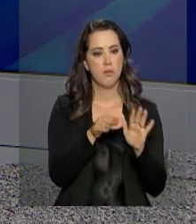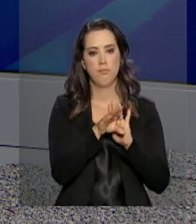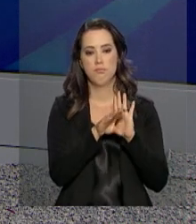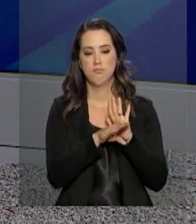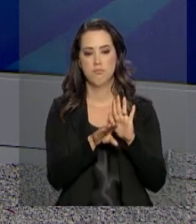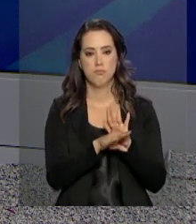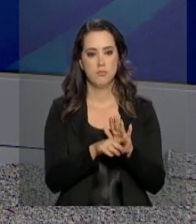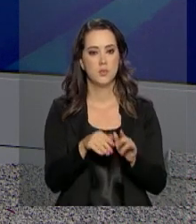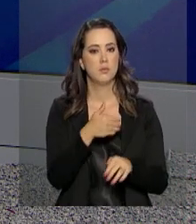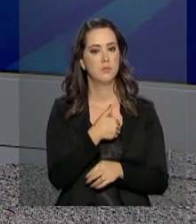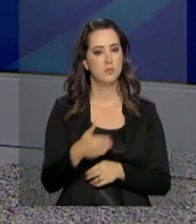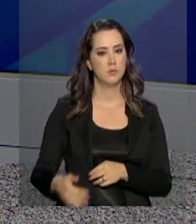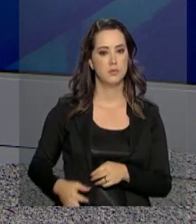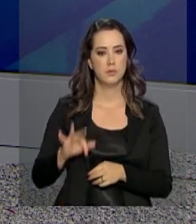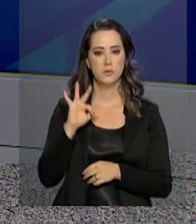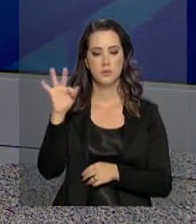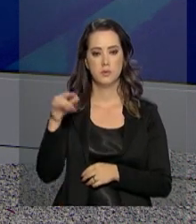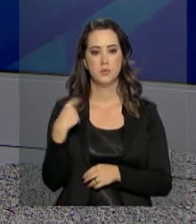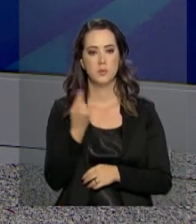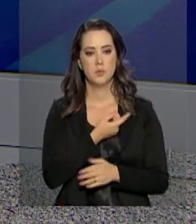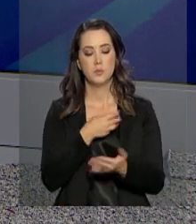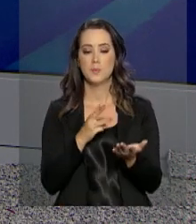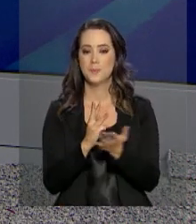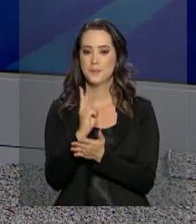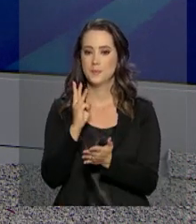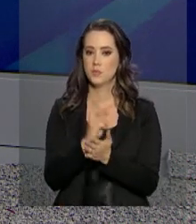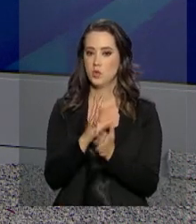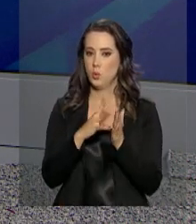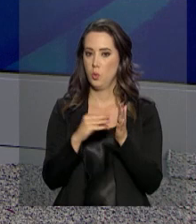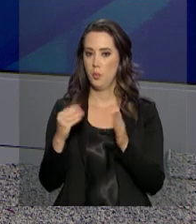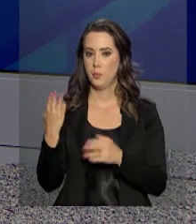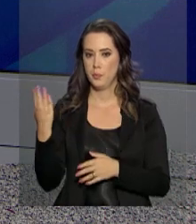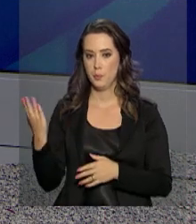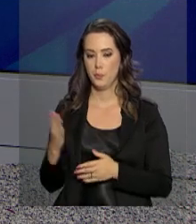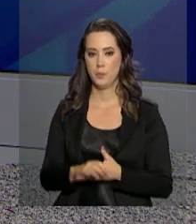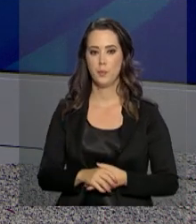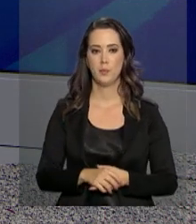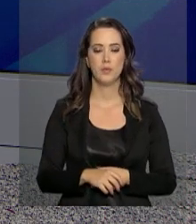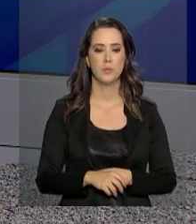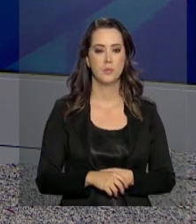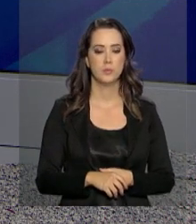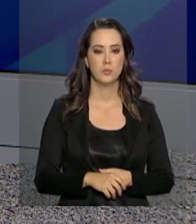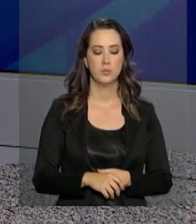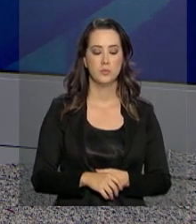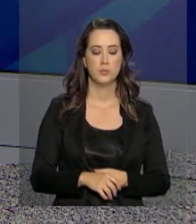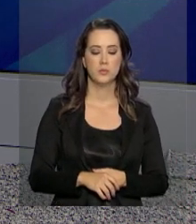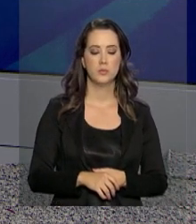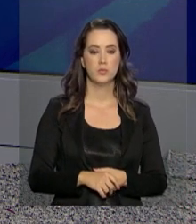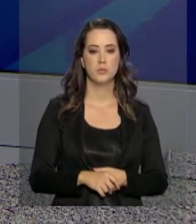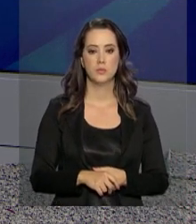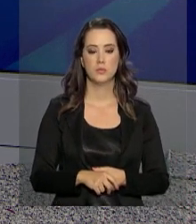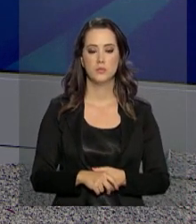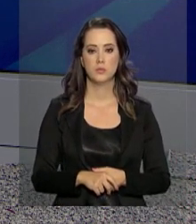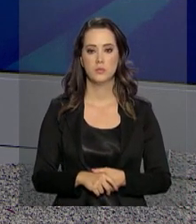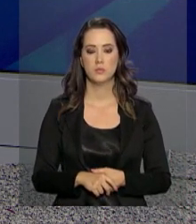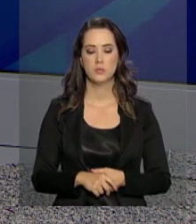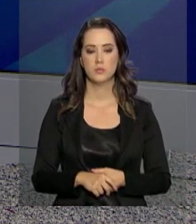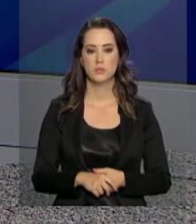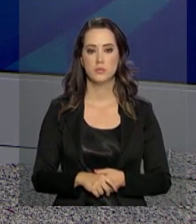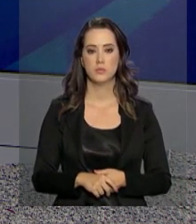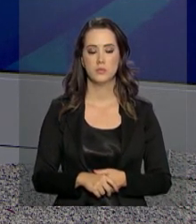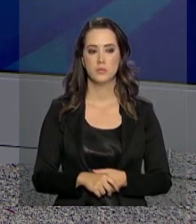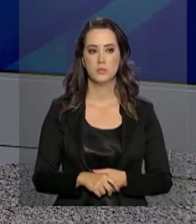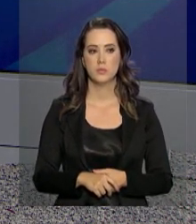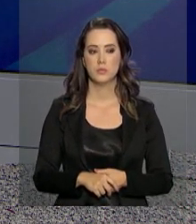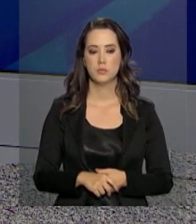programas e ações do governo federal para o off white zap o número é este aqui o meia 1993 59